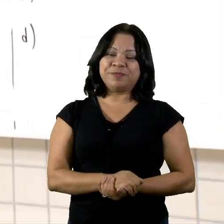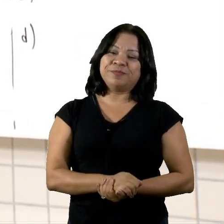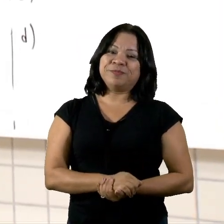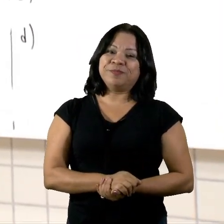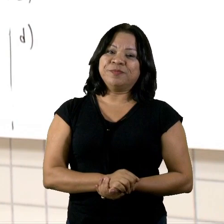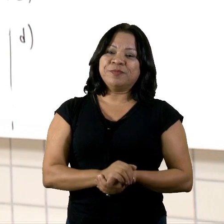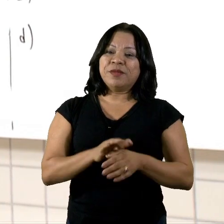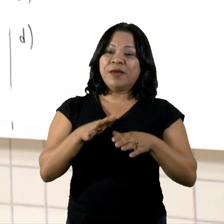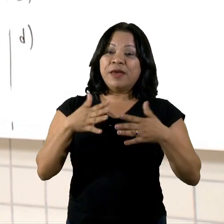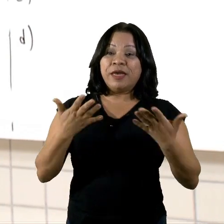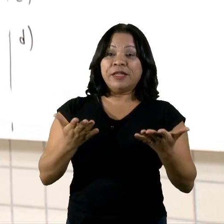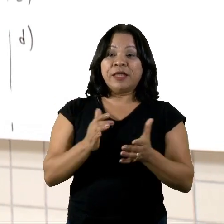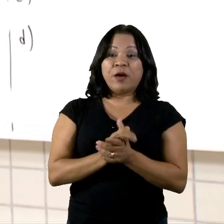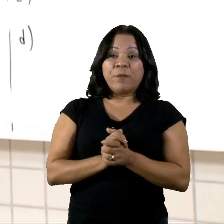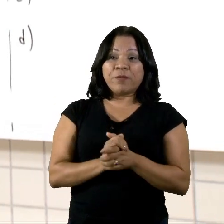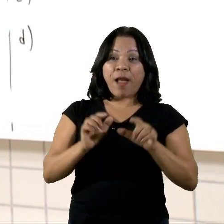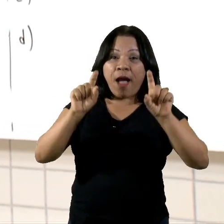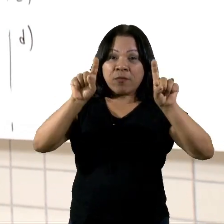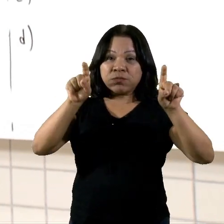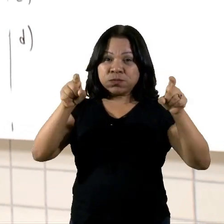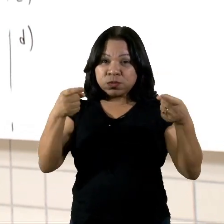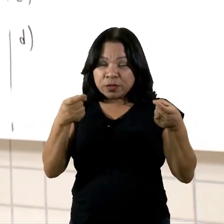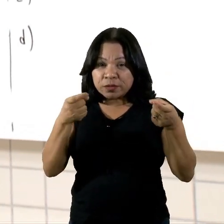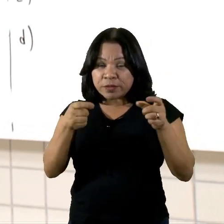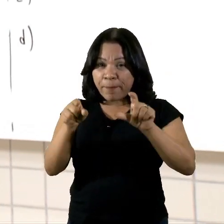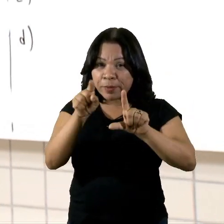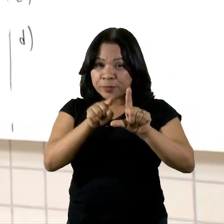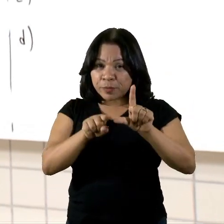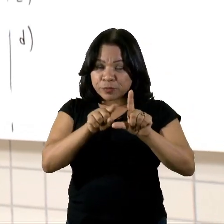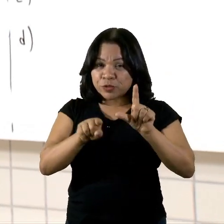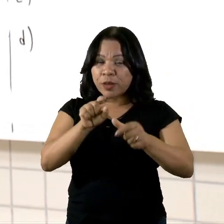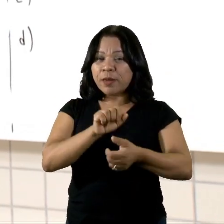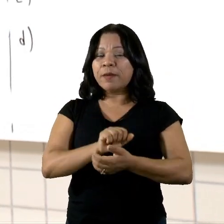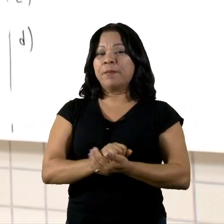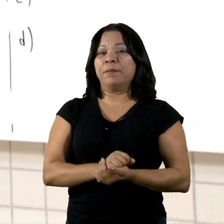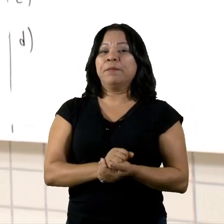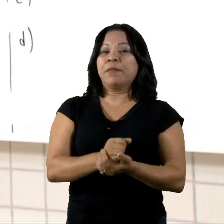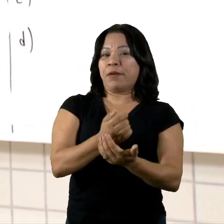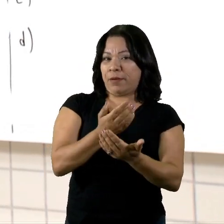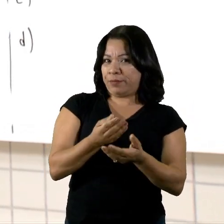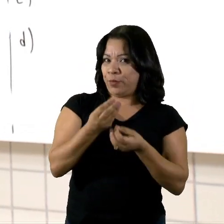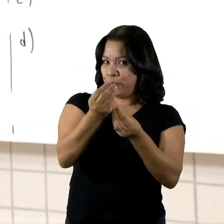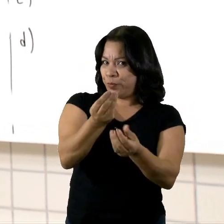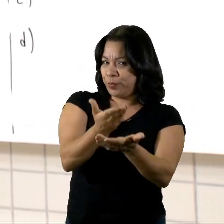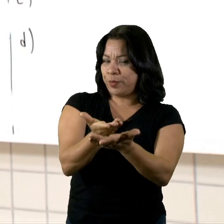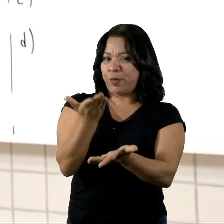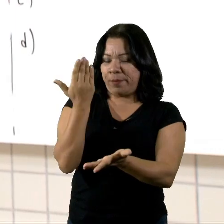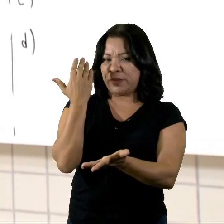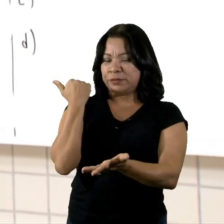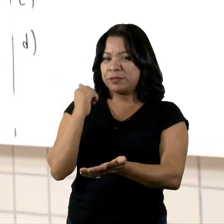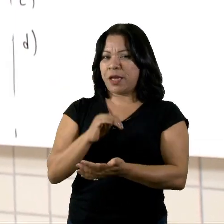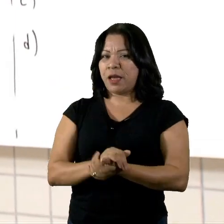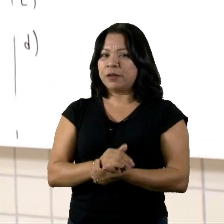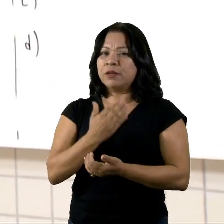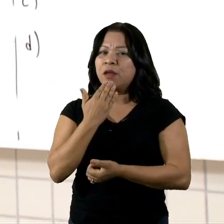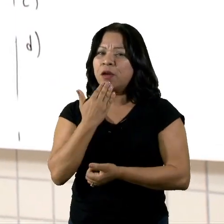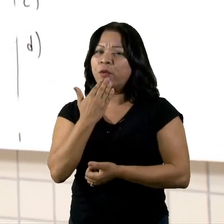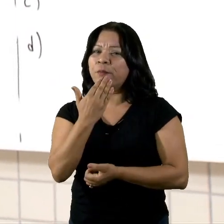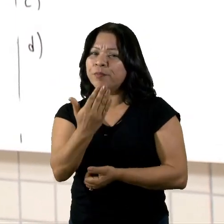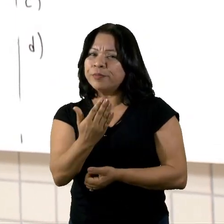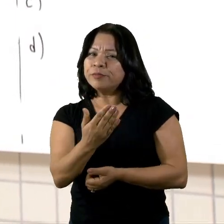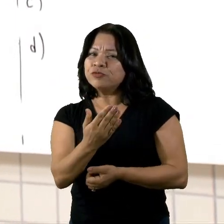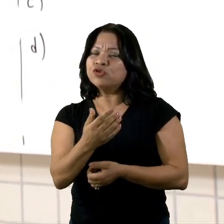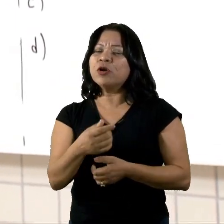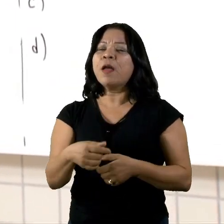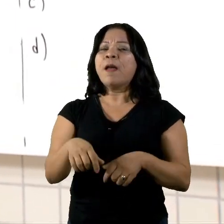essa expressão algébrica que eu deixei na aula anterior, e eu pedi que a gente fizesse uma